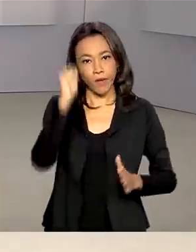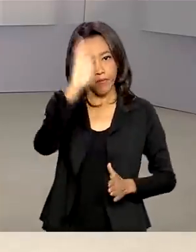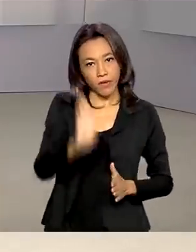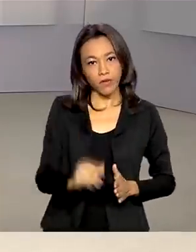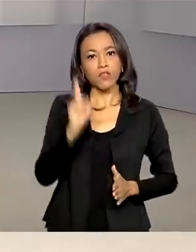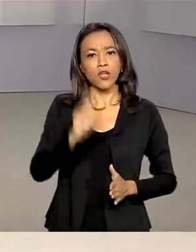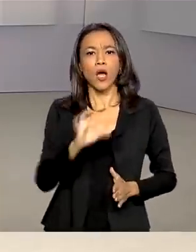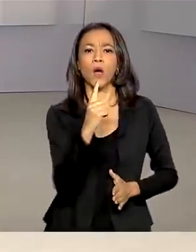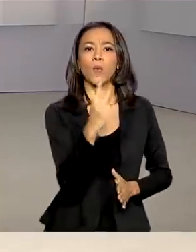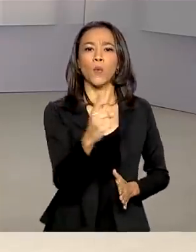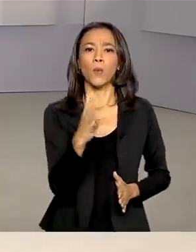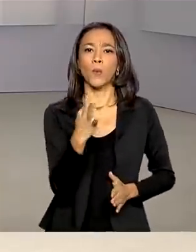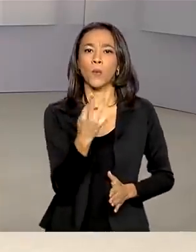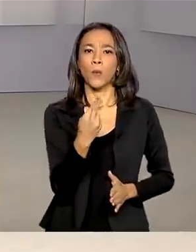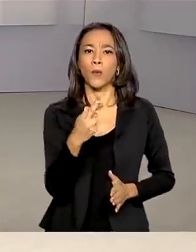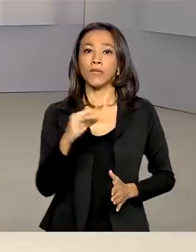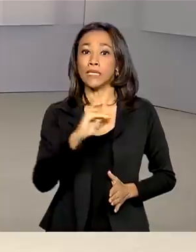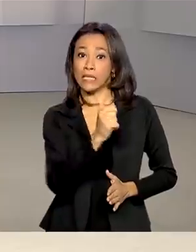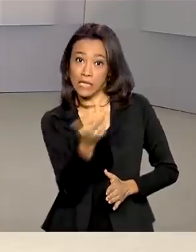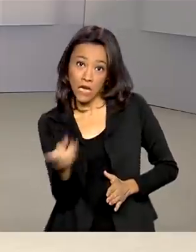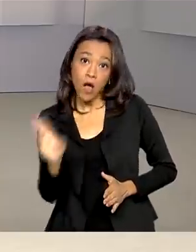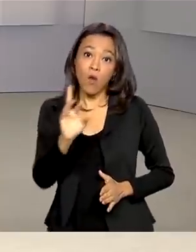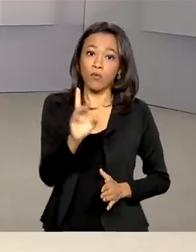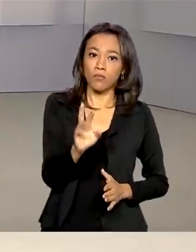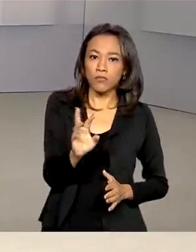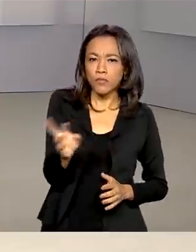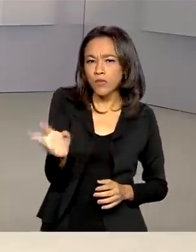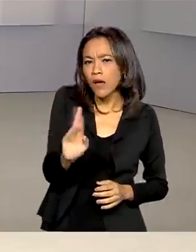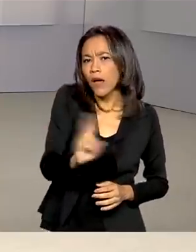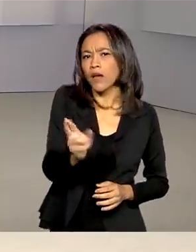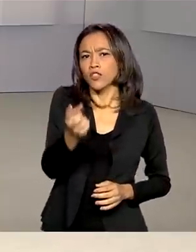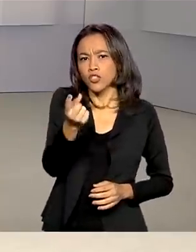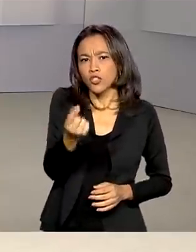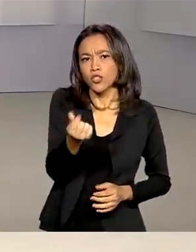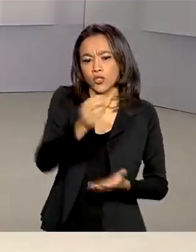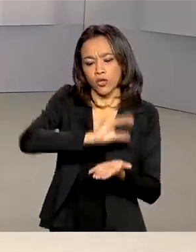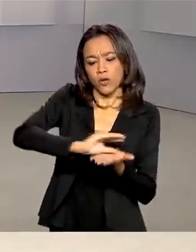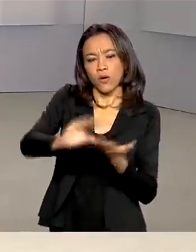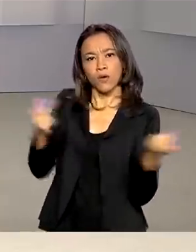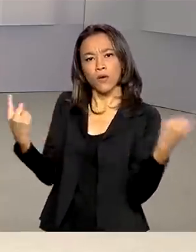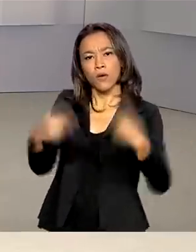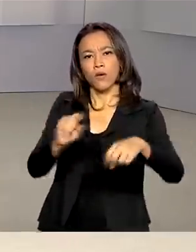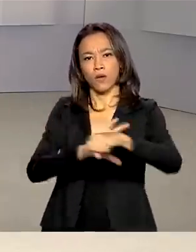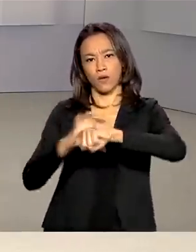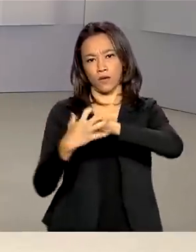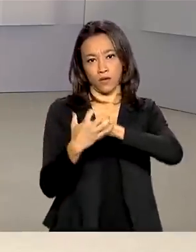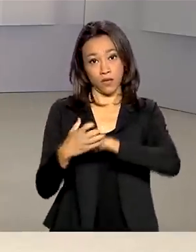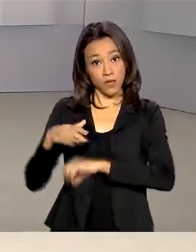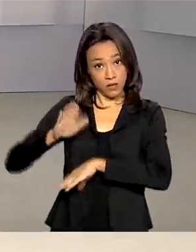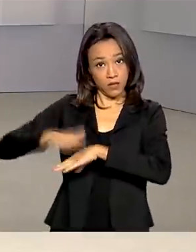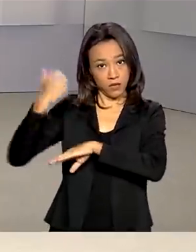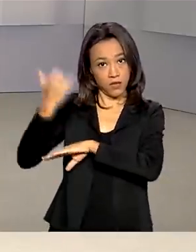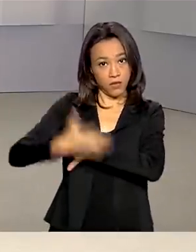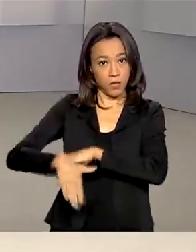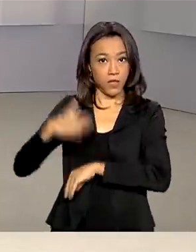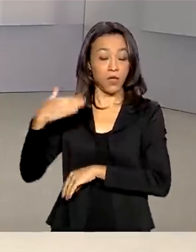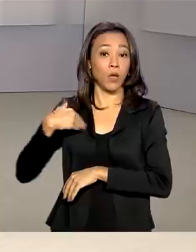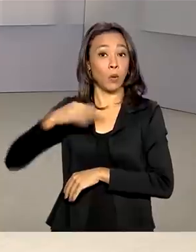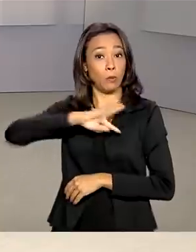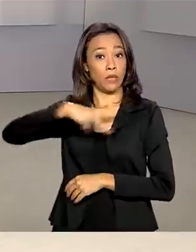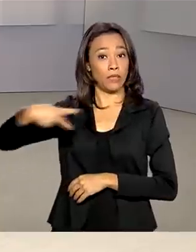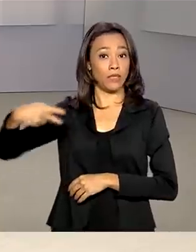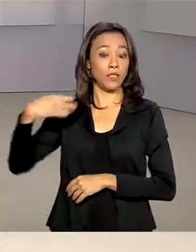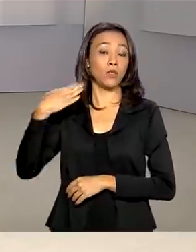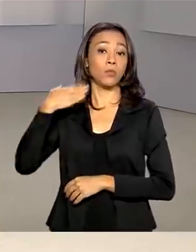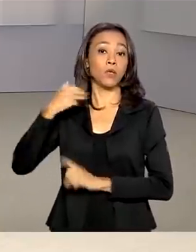destinou mais de um trilhão de reais para combater os efeitos do coronavírus de acordo com o presidente do banco central o valor representa